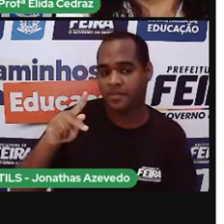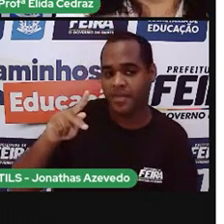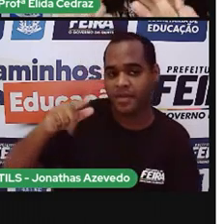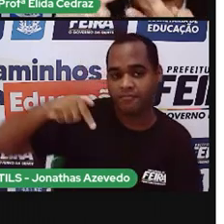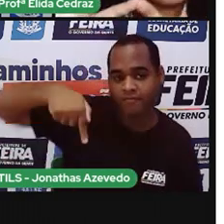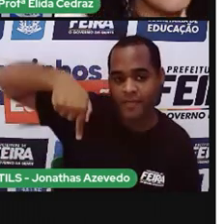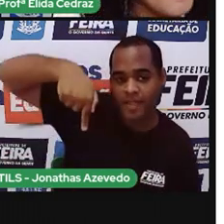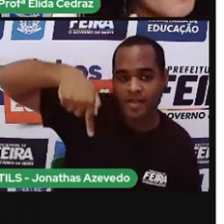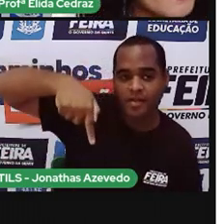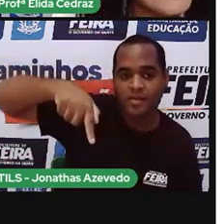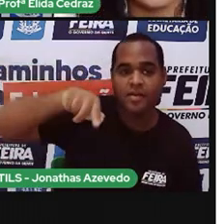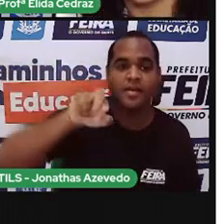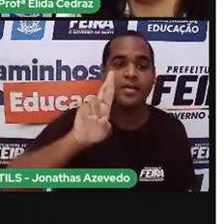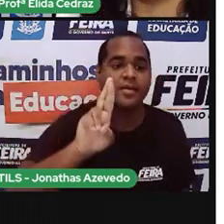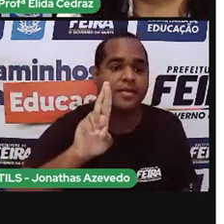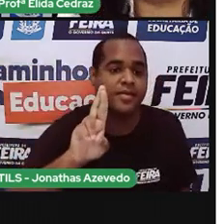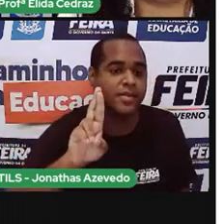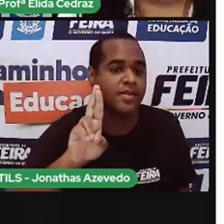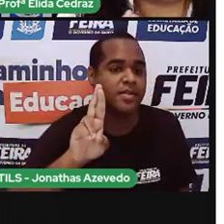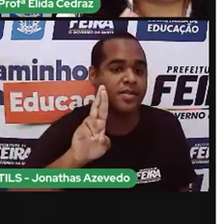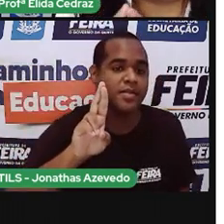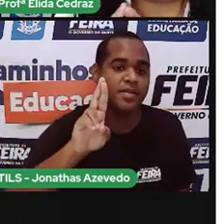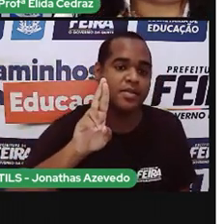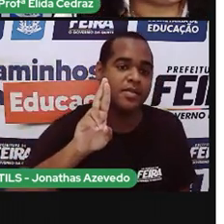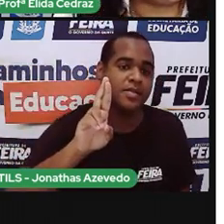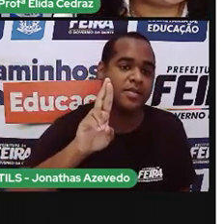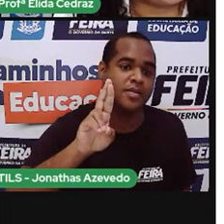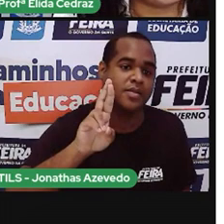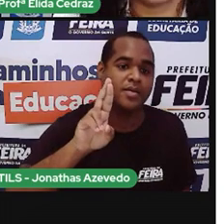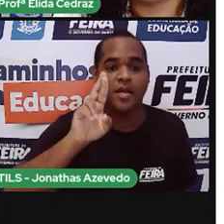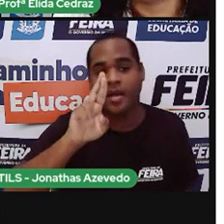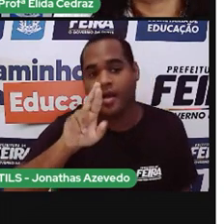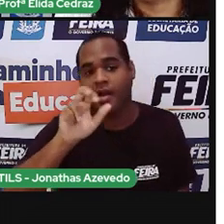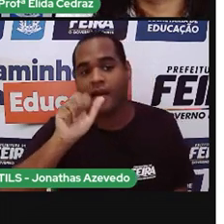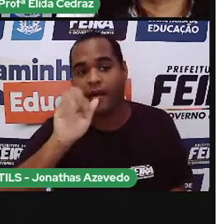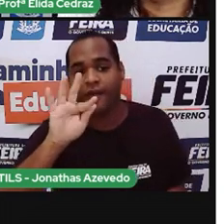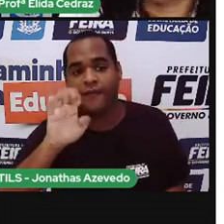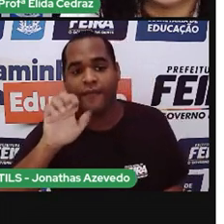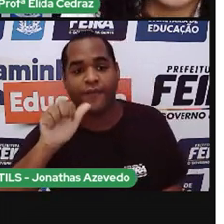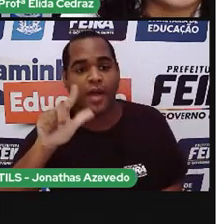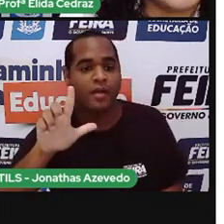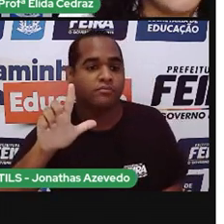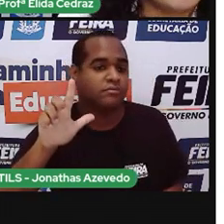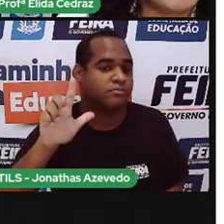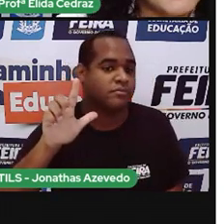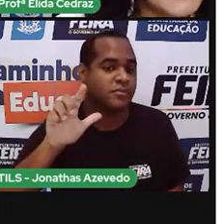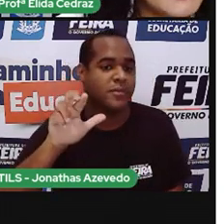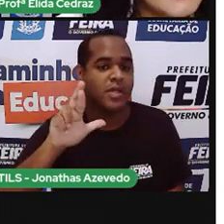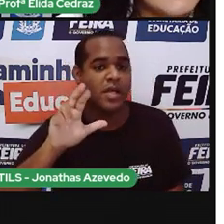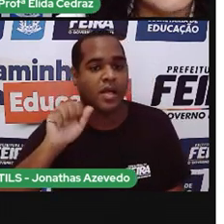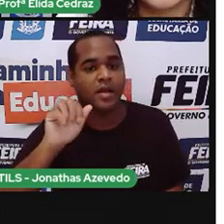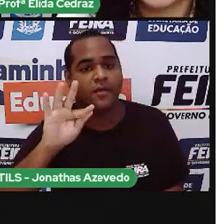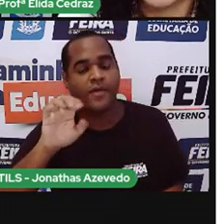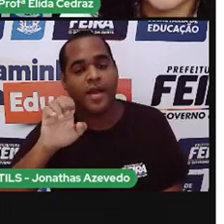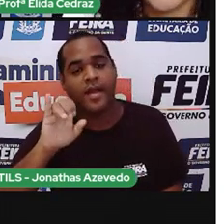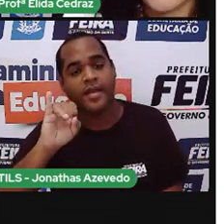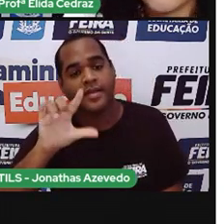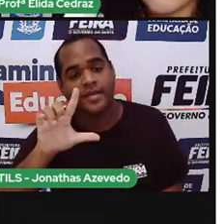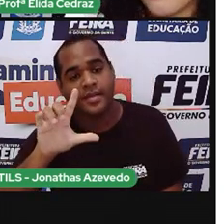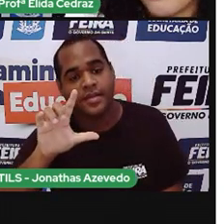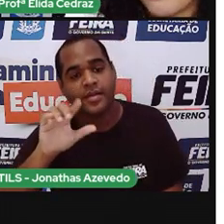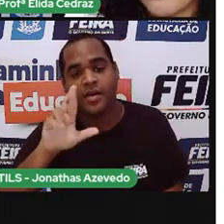Q, R. R de Rafael, de Rafaele,